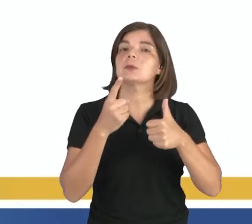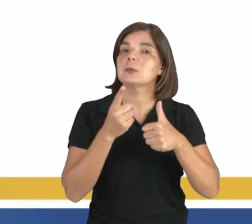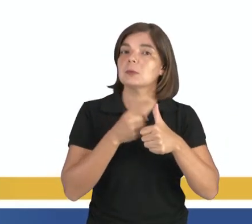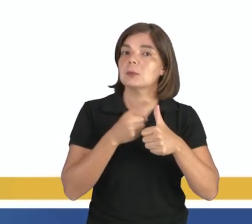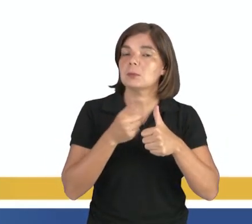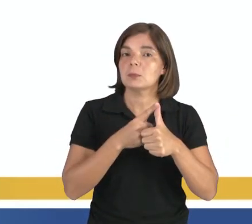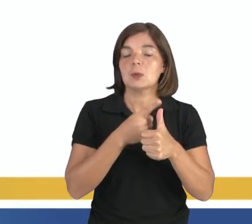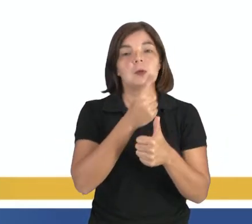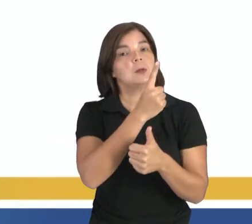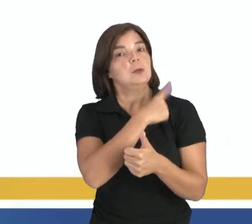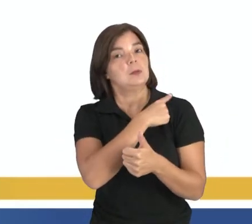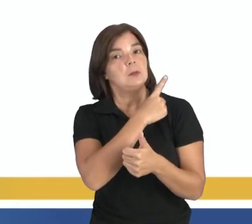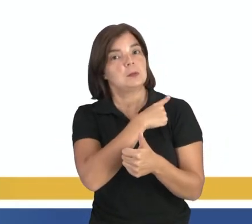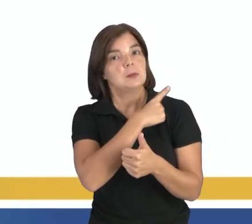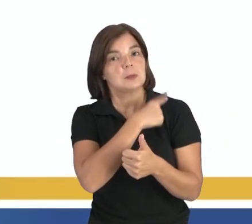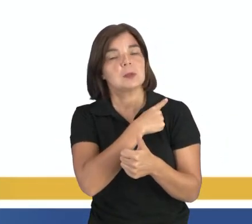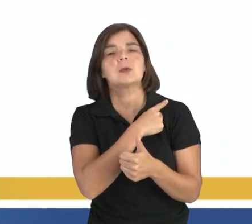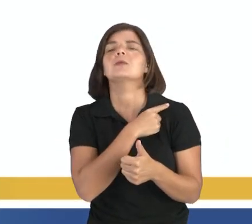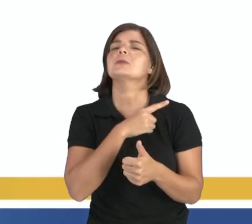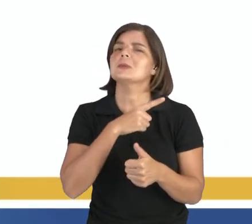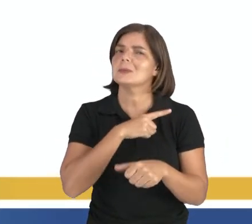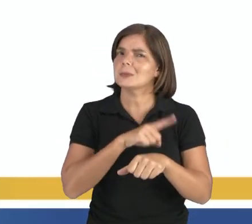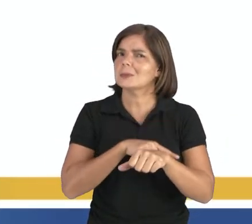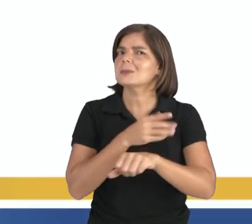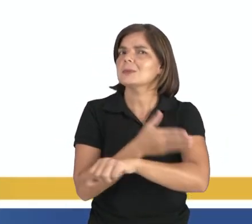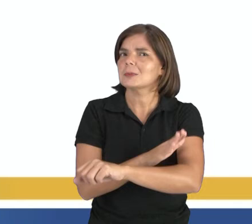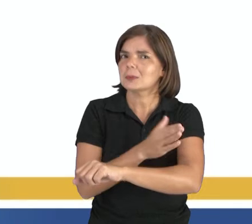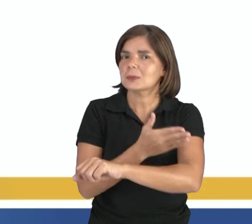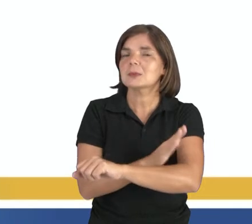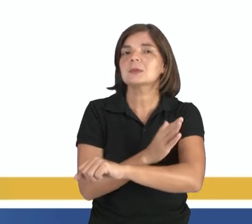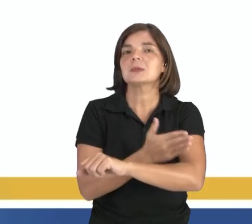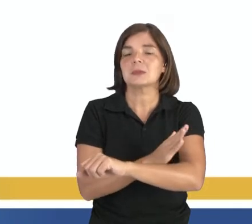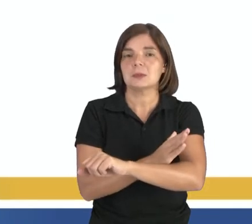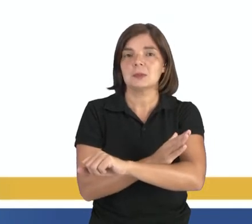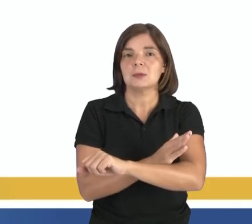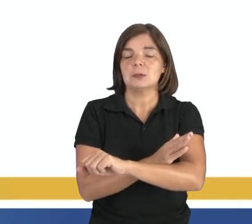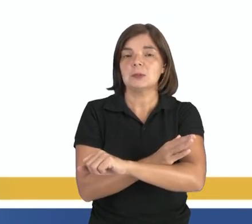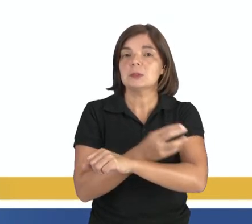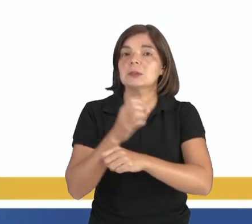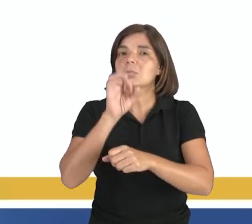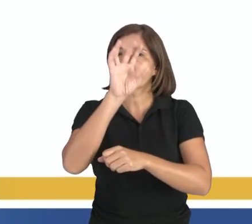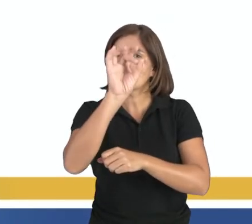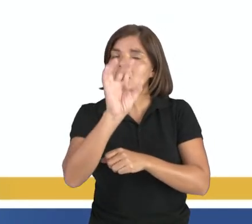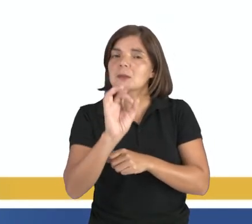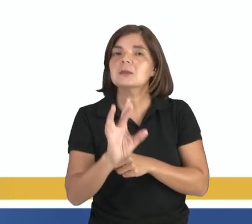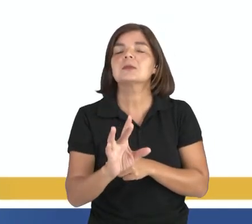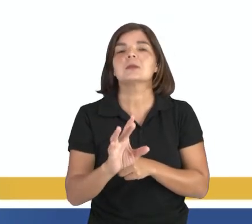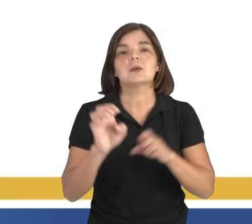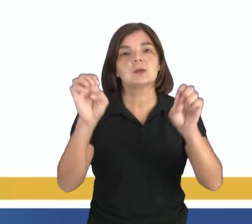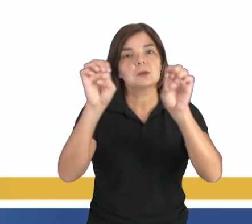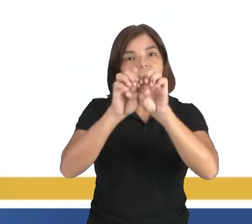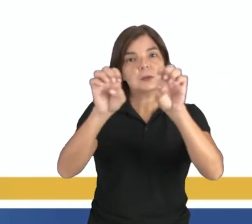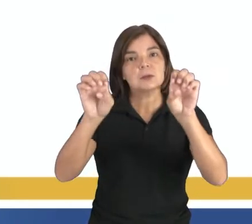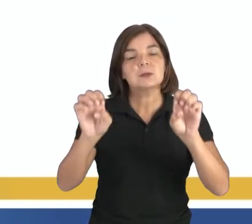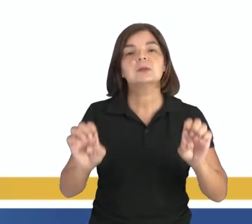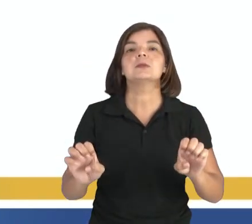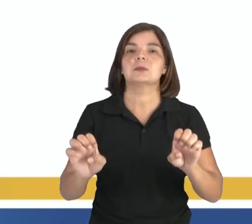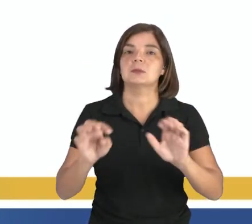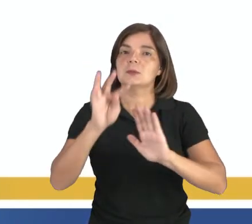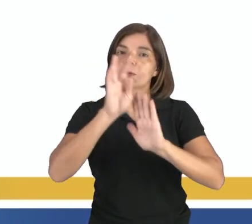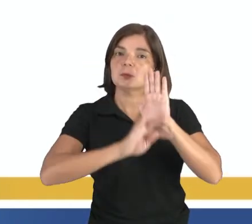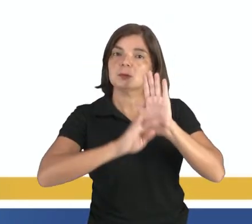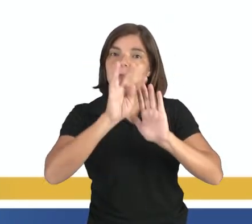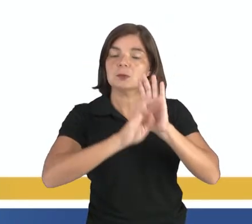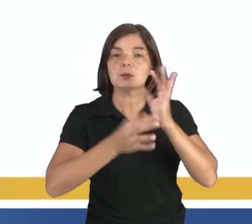primeira série do ensino médio. Vocês têm tempo para treinar esses elementos, essa estrutura do